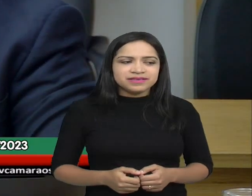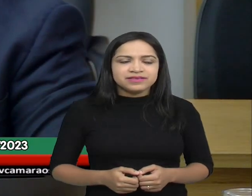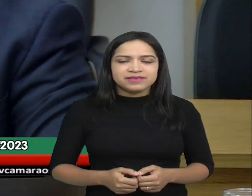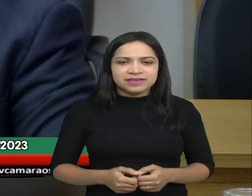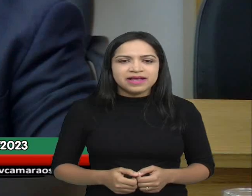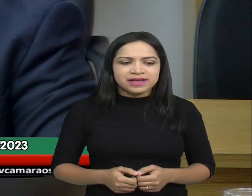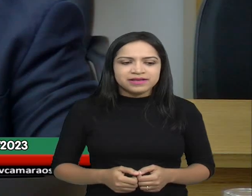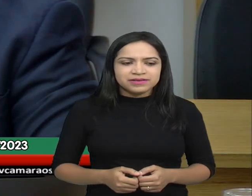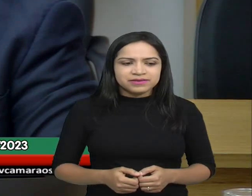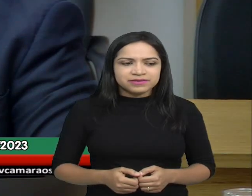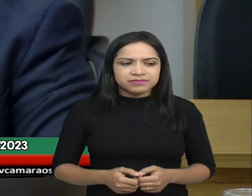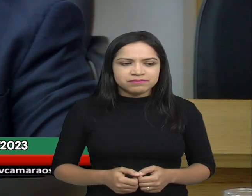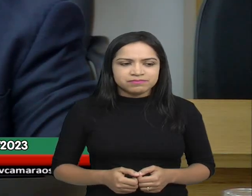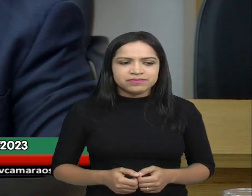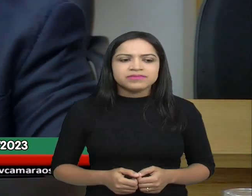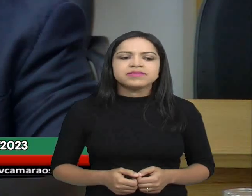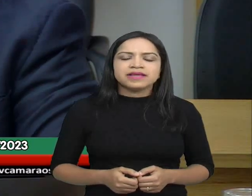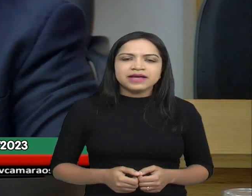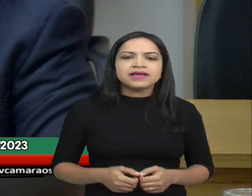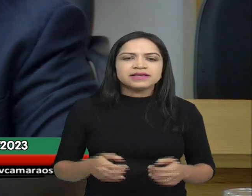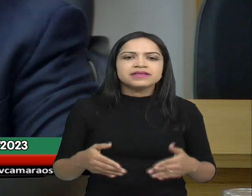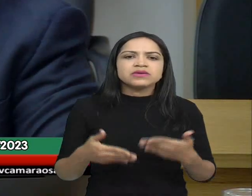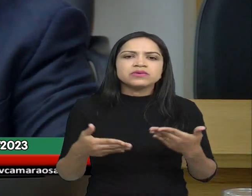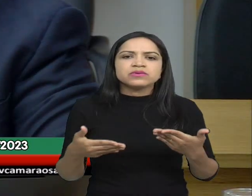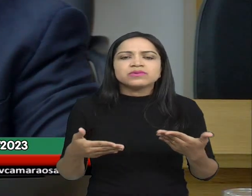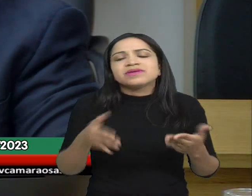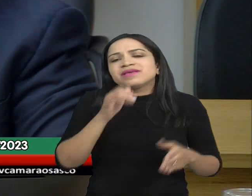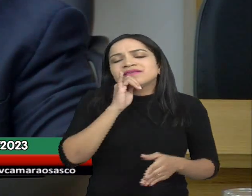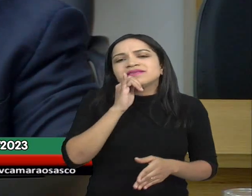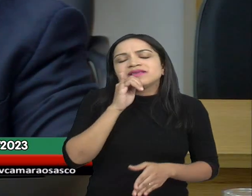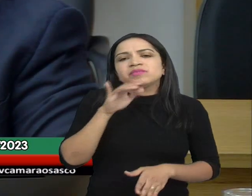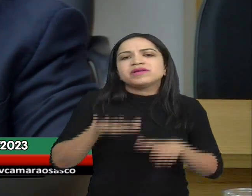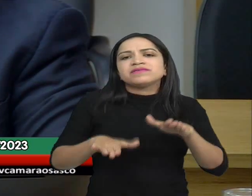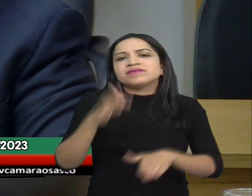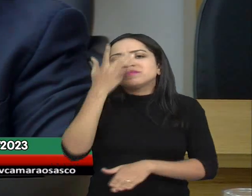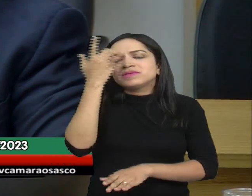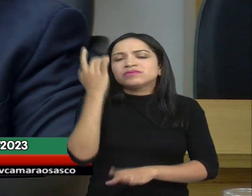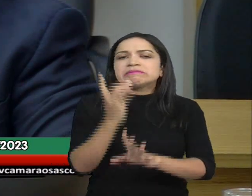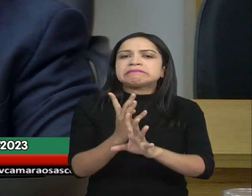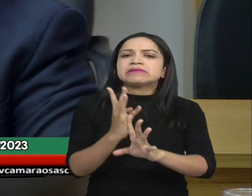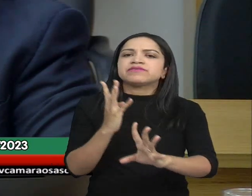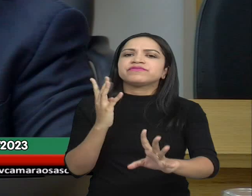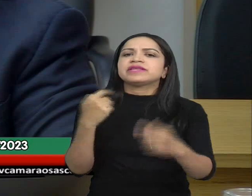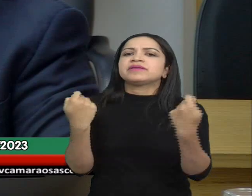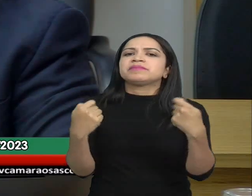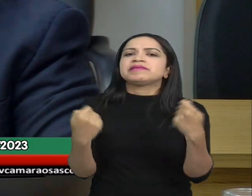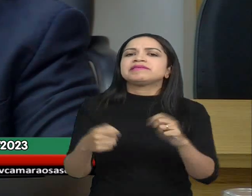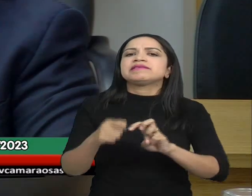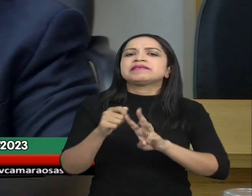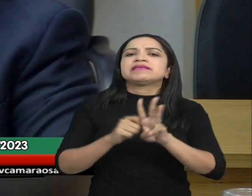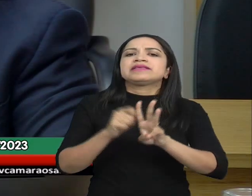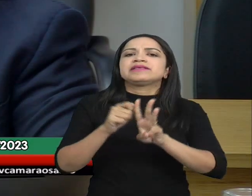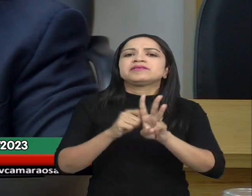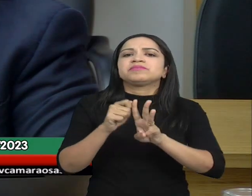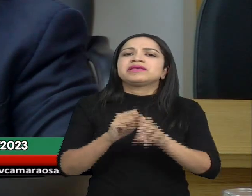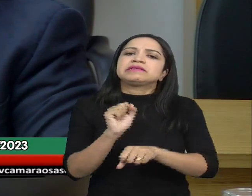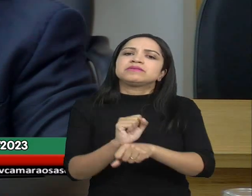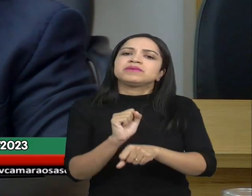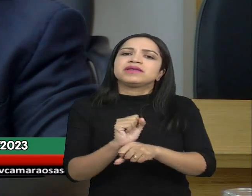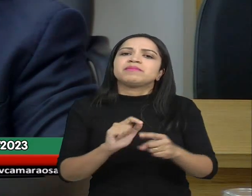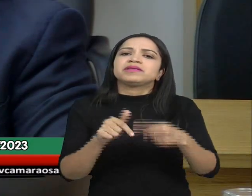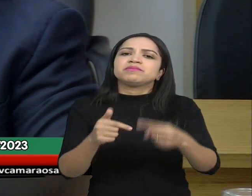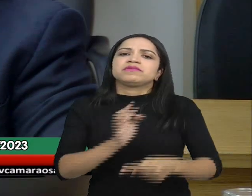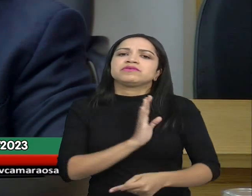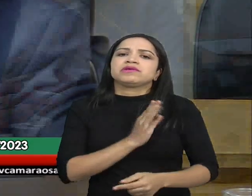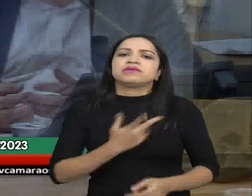aqui. Para operar o coração era 3 meses. E se a gente deixasse esse paciente aqui para ir operar em outro lugar, ele ia ficar